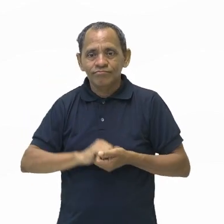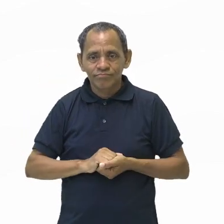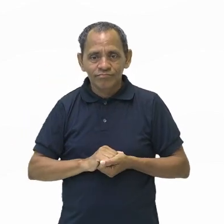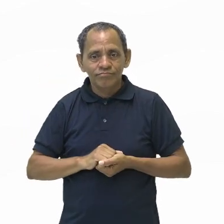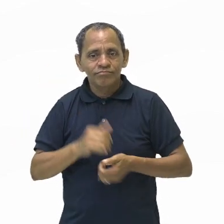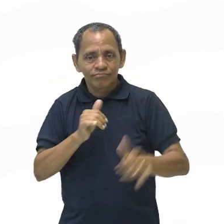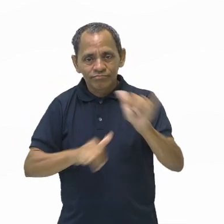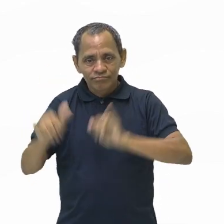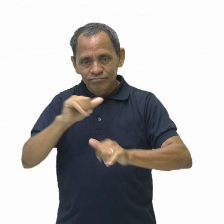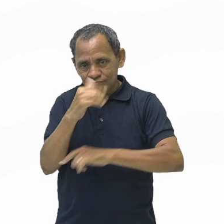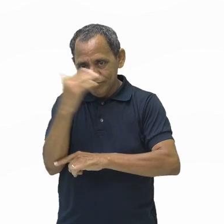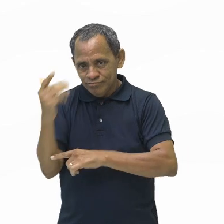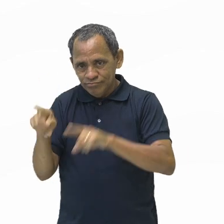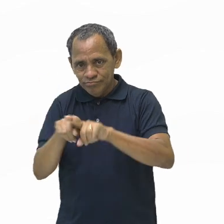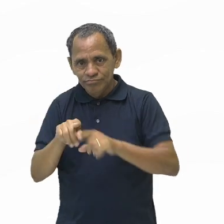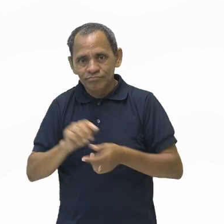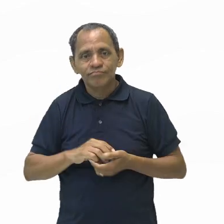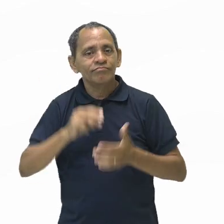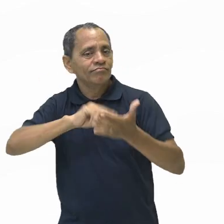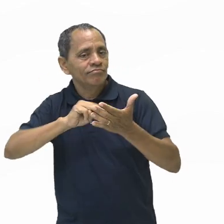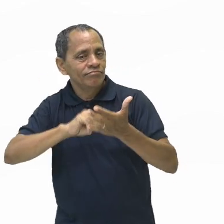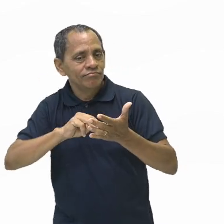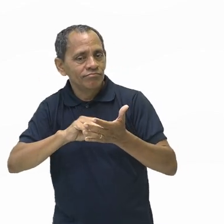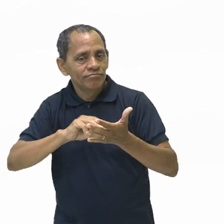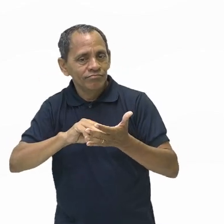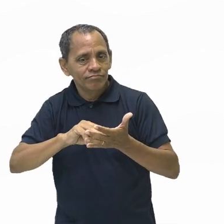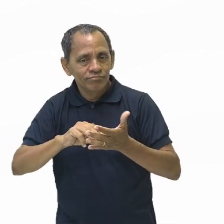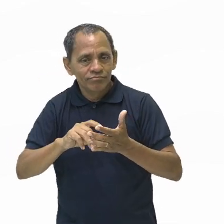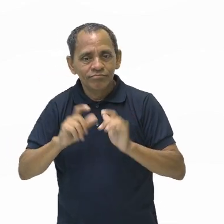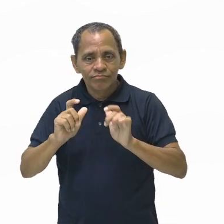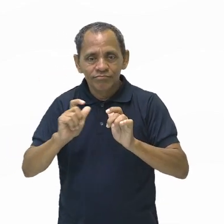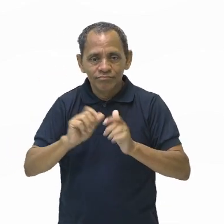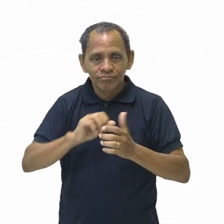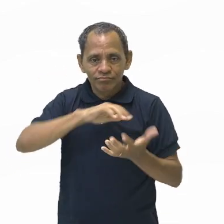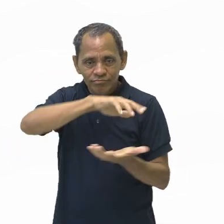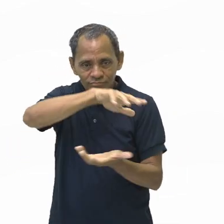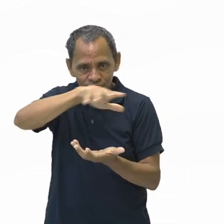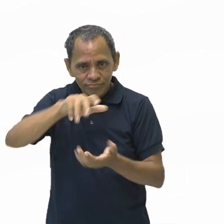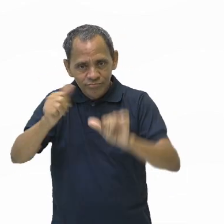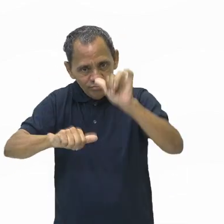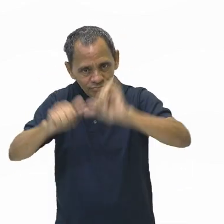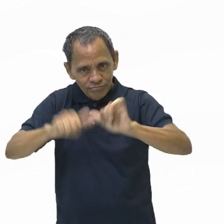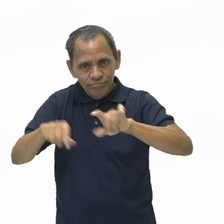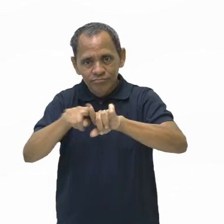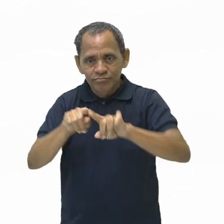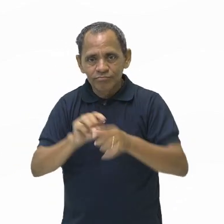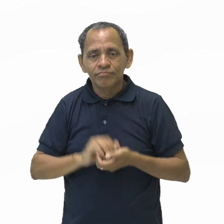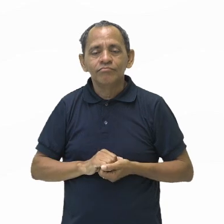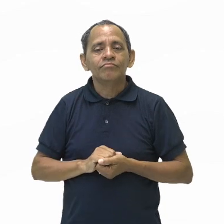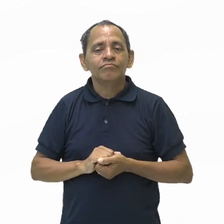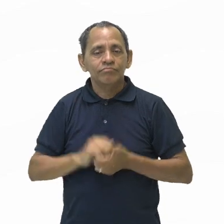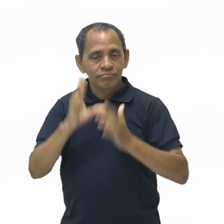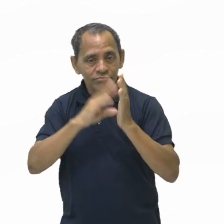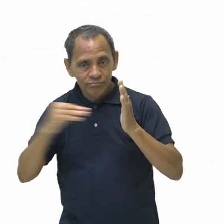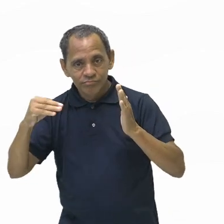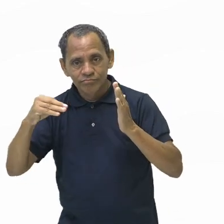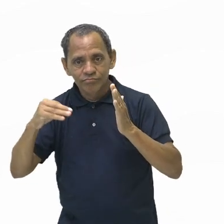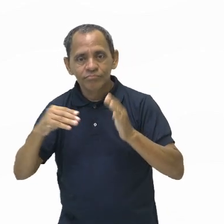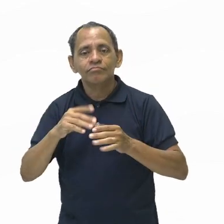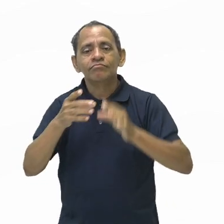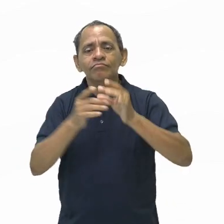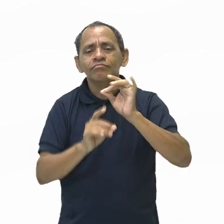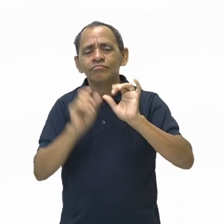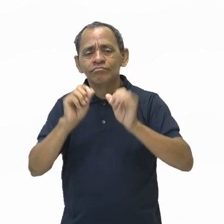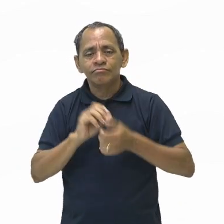Química ambiental, métodos de monitoramento da superfície terrestre, agentes mutagênicos,